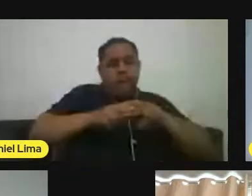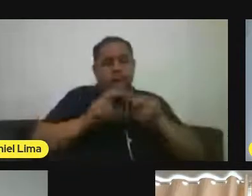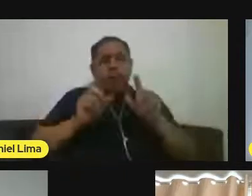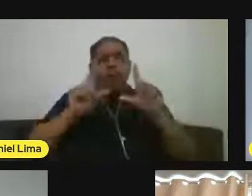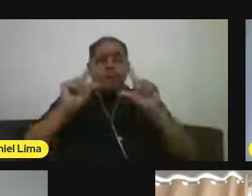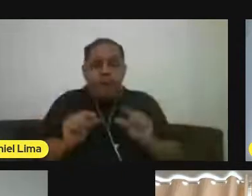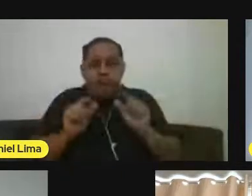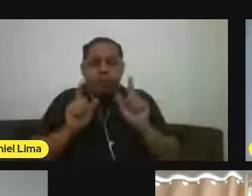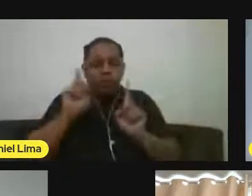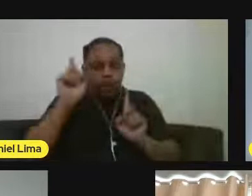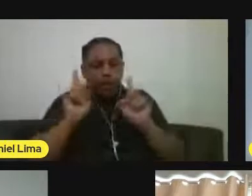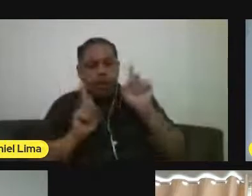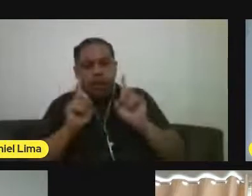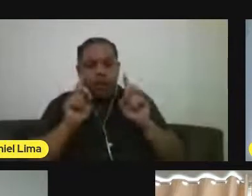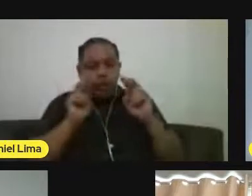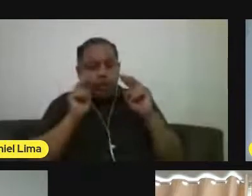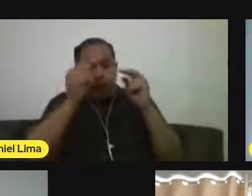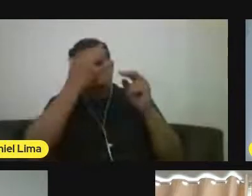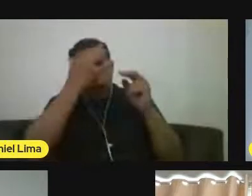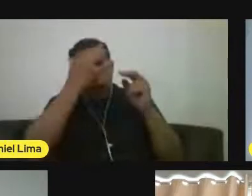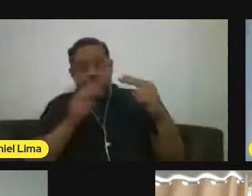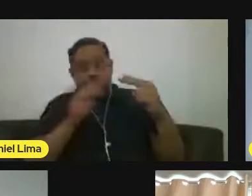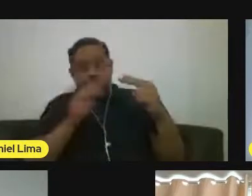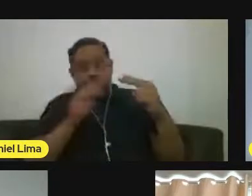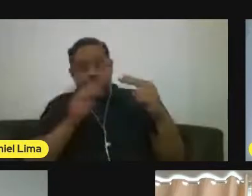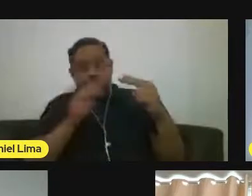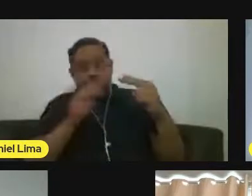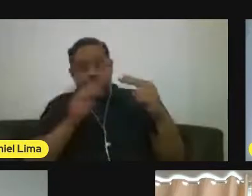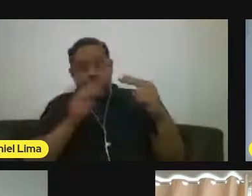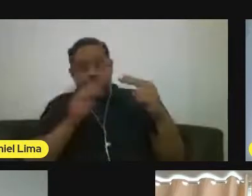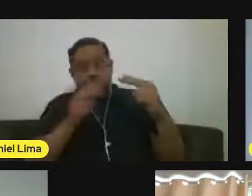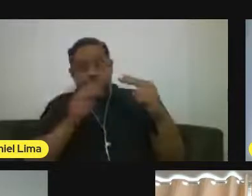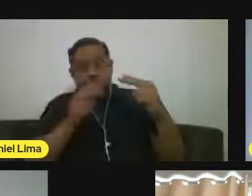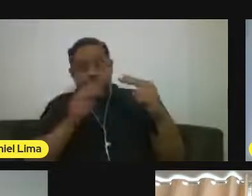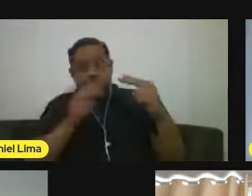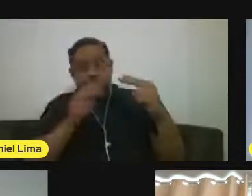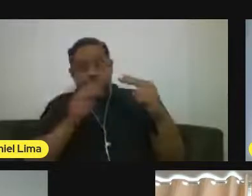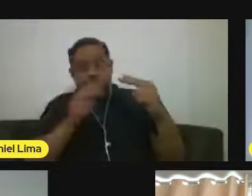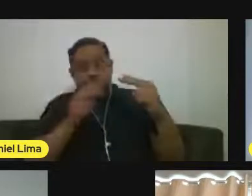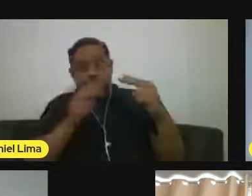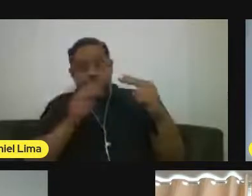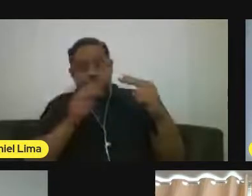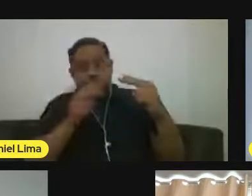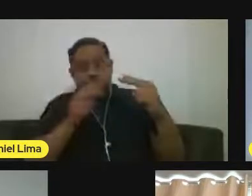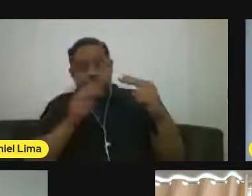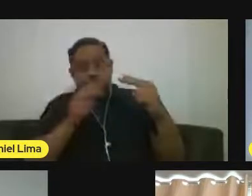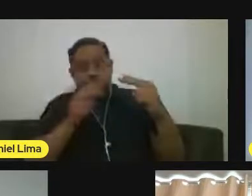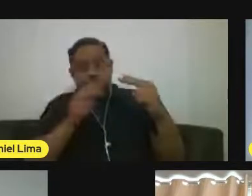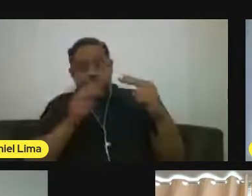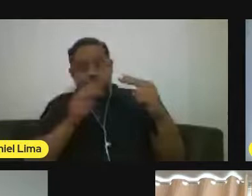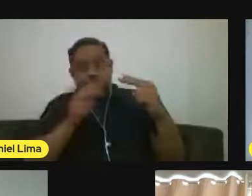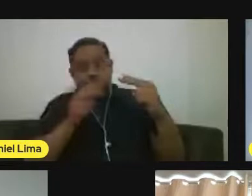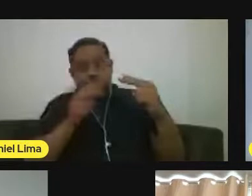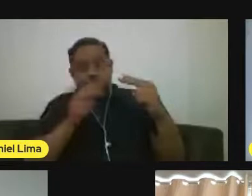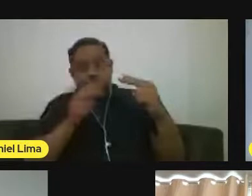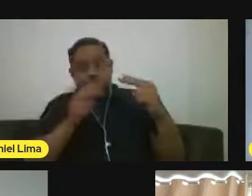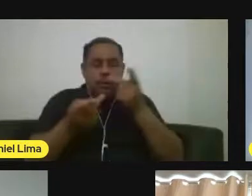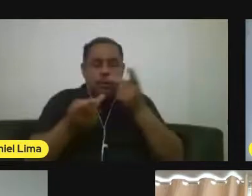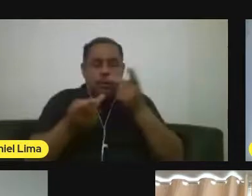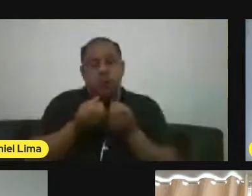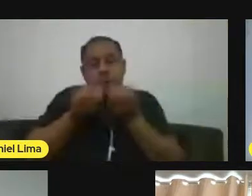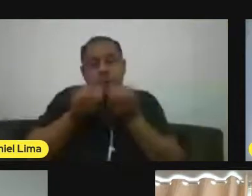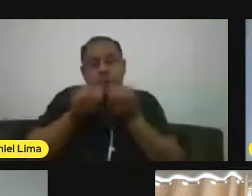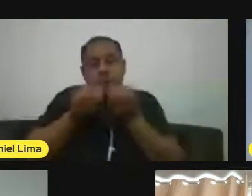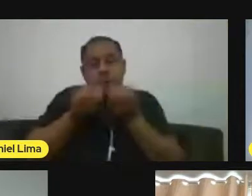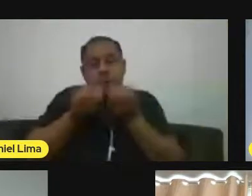recolho as entoações milimétricas dos seus dizeres expressos. Mas ao ouvi-lo, não escuto. Estou pensando